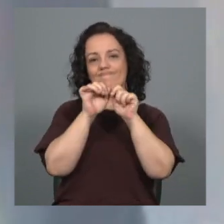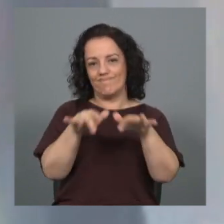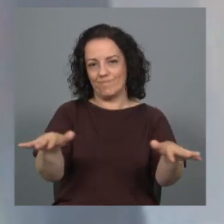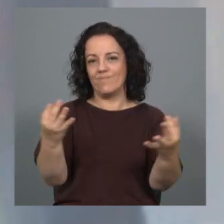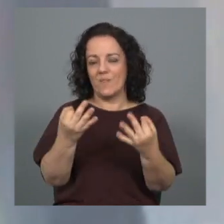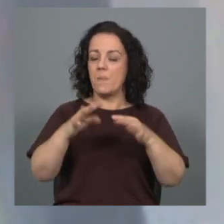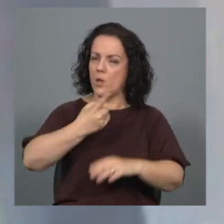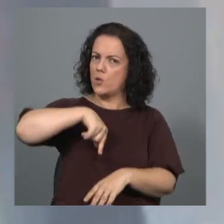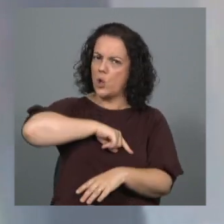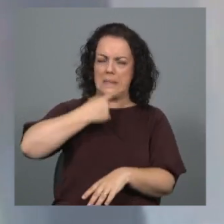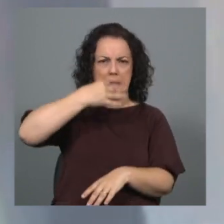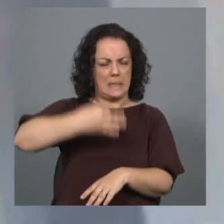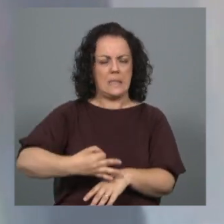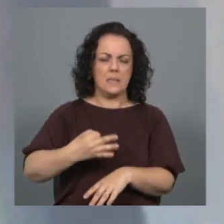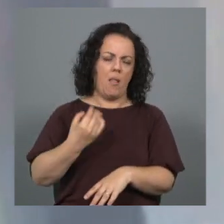que devemos trabalhar